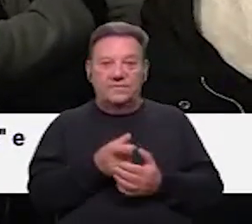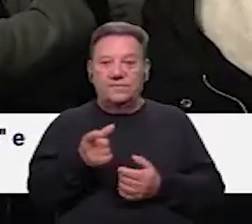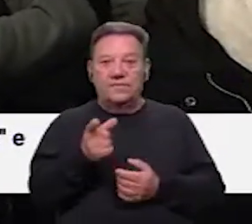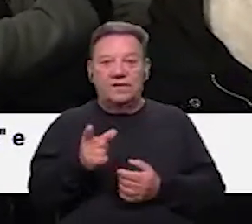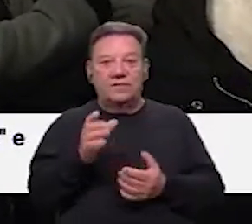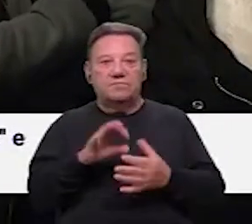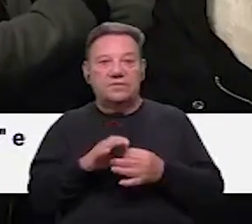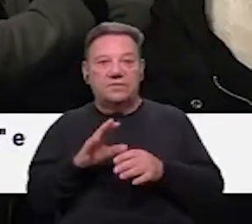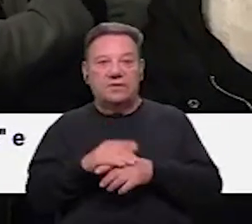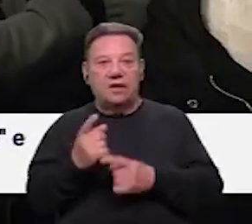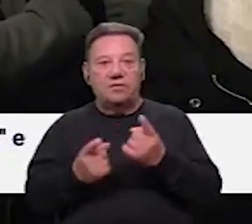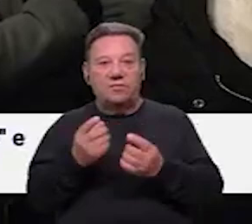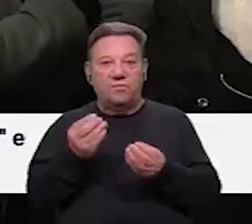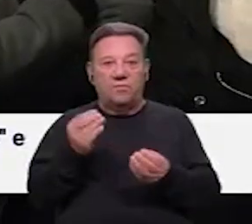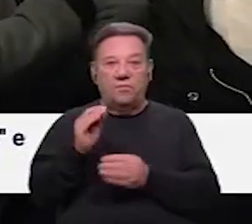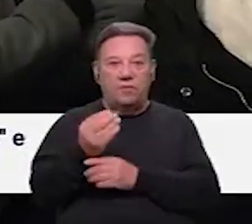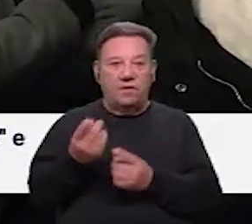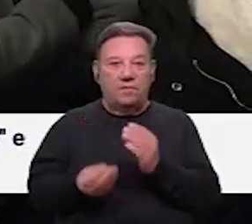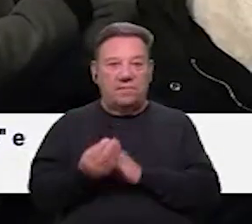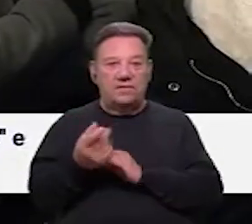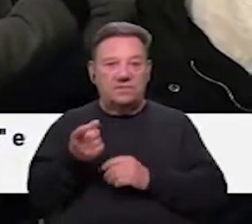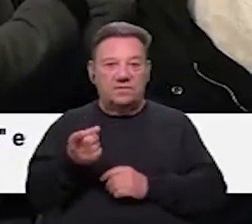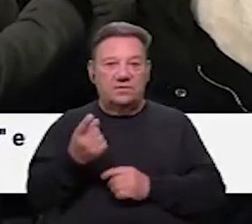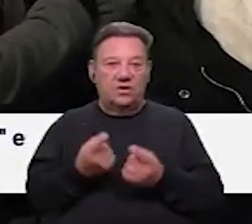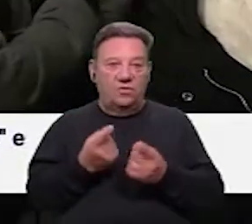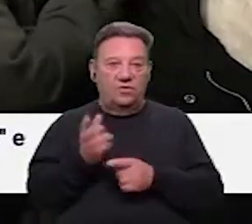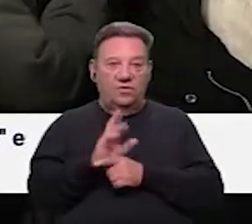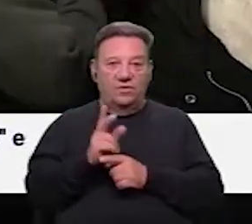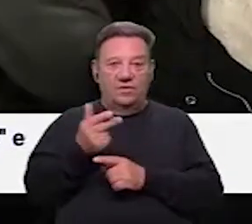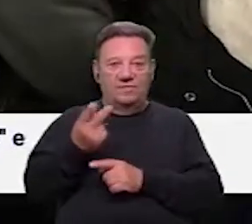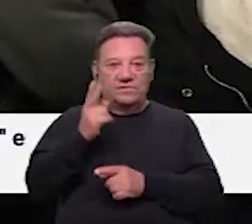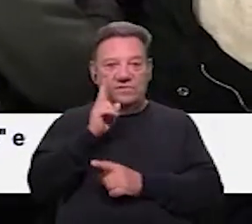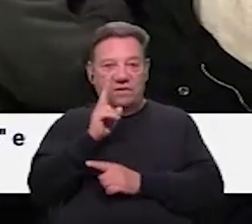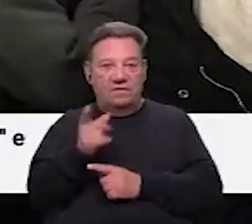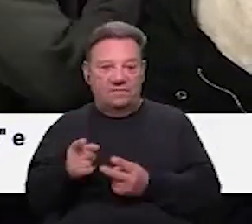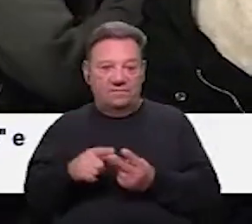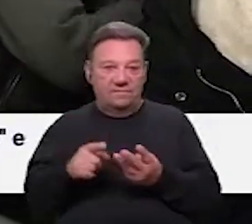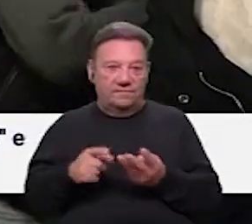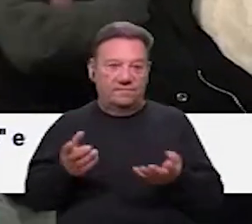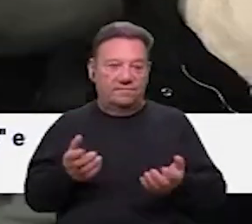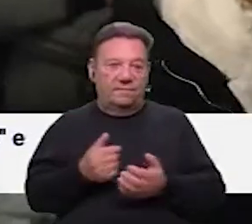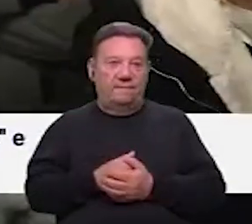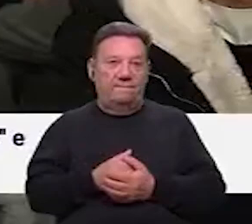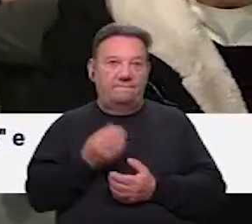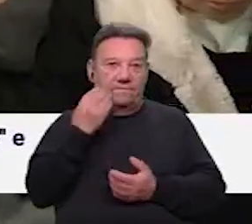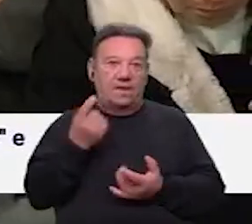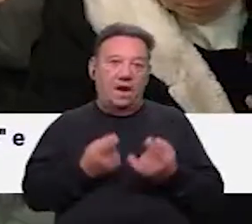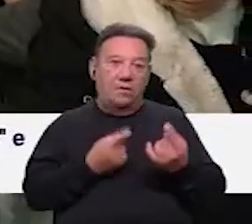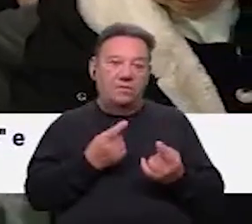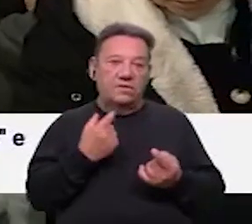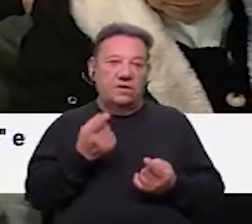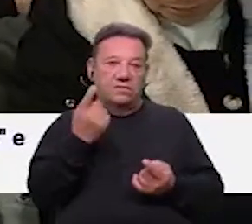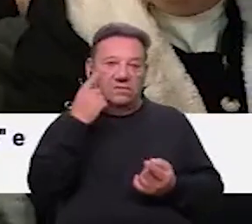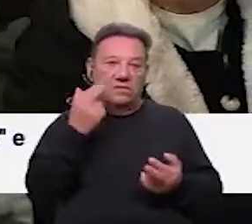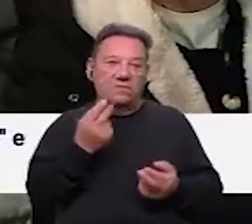são relacionados com alguns bonecos que aparecem em alguns canais de televisão. Pronto, há outros que têm assim